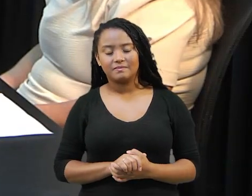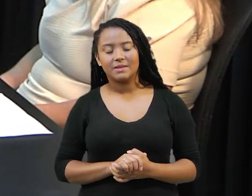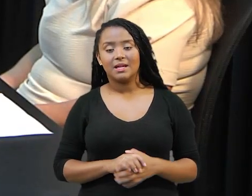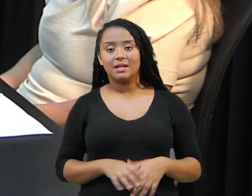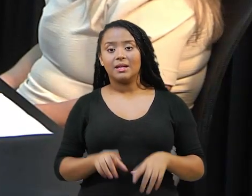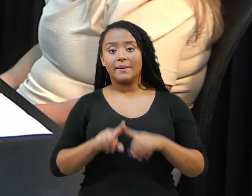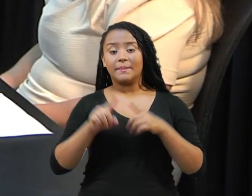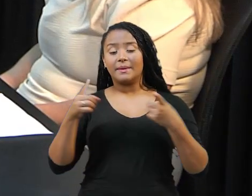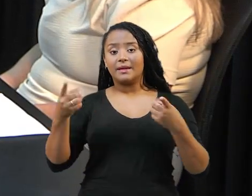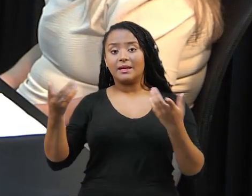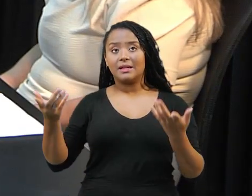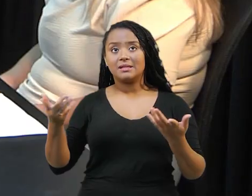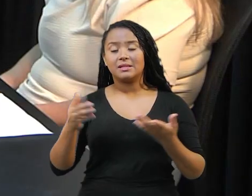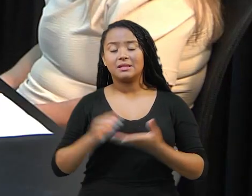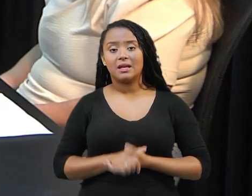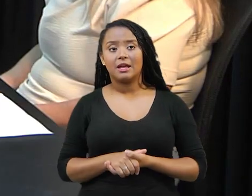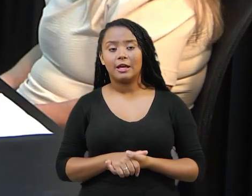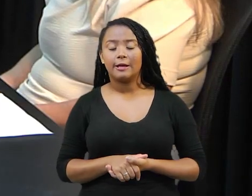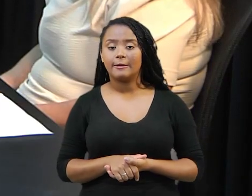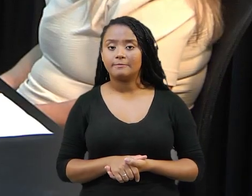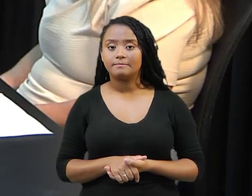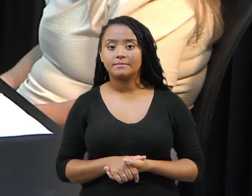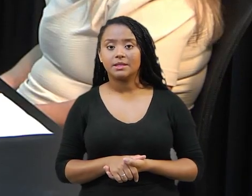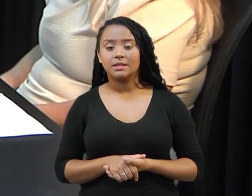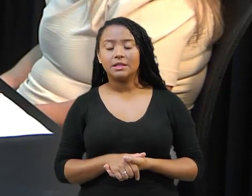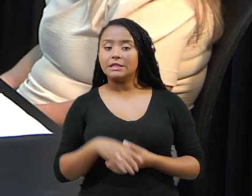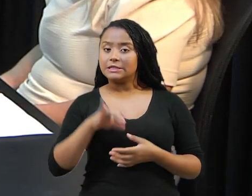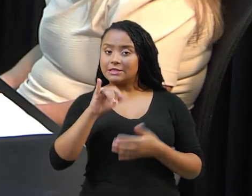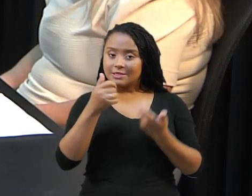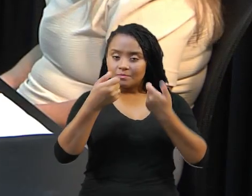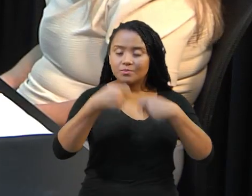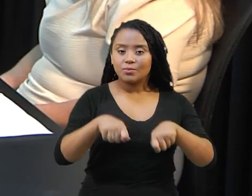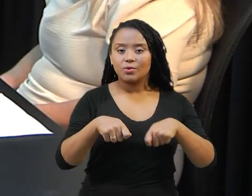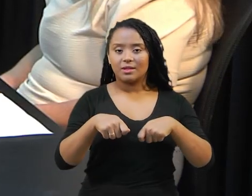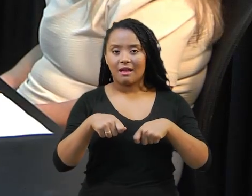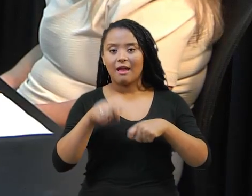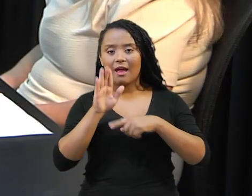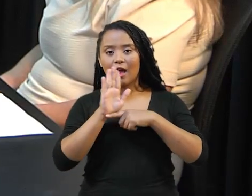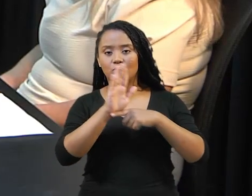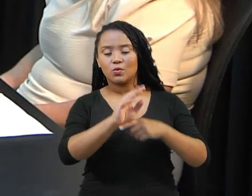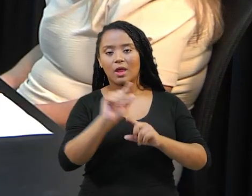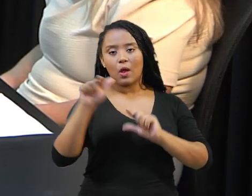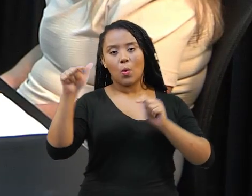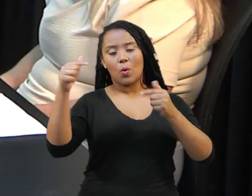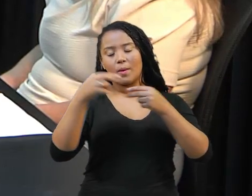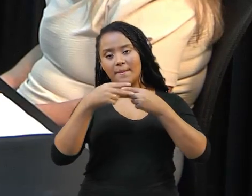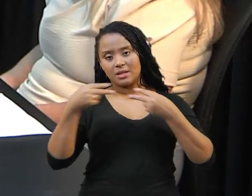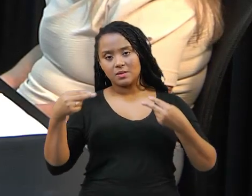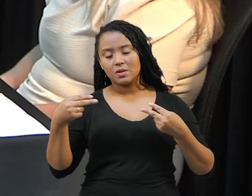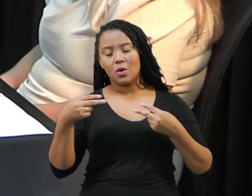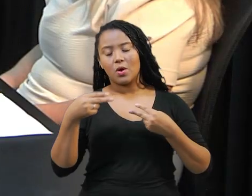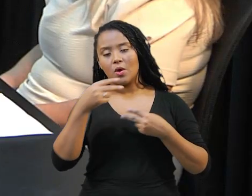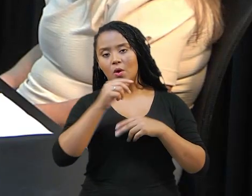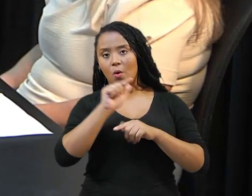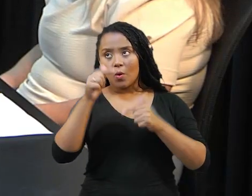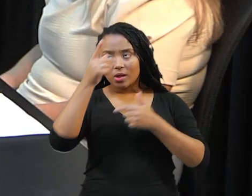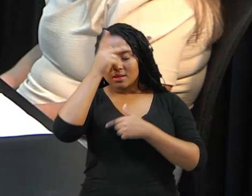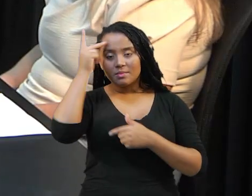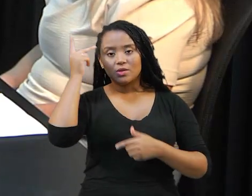isso, mas em algum momento também, se puder ajudar outras pessoas,